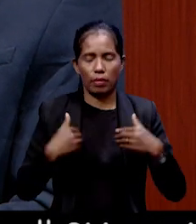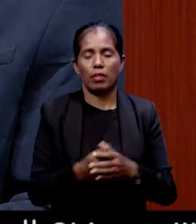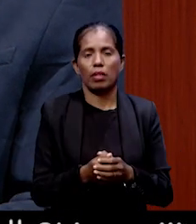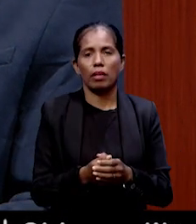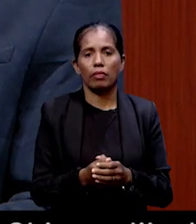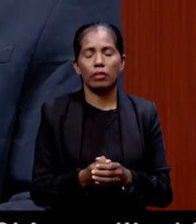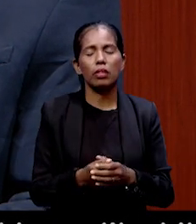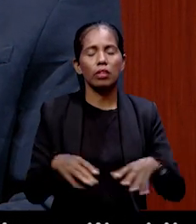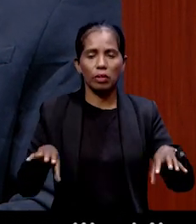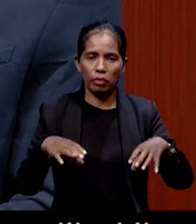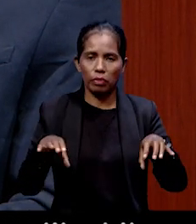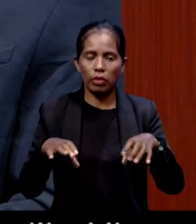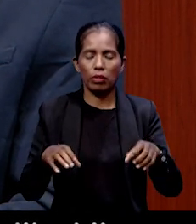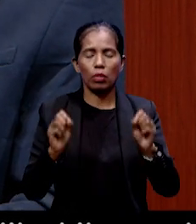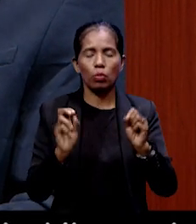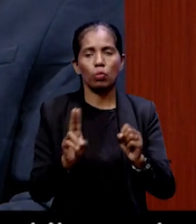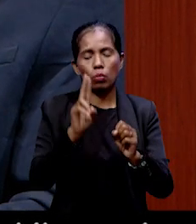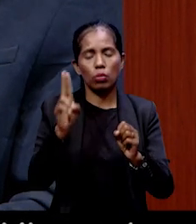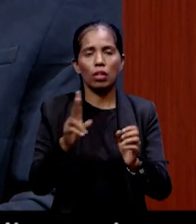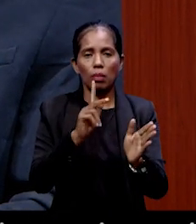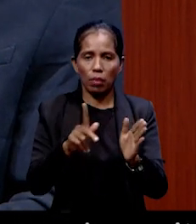nia plano o programa ne be maka.